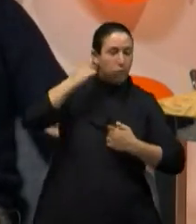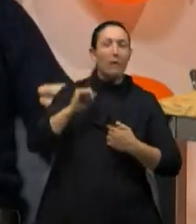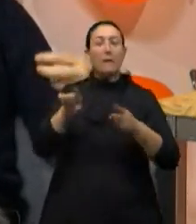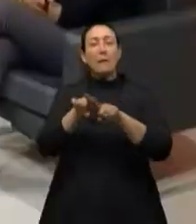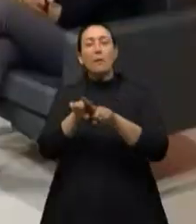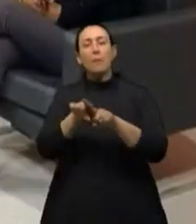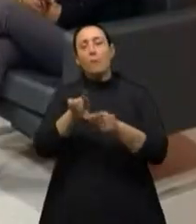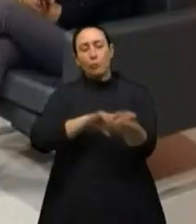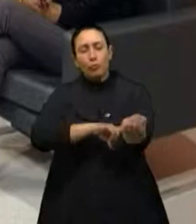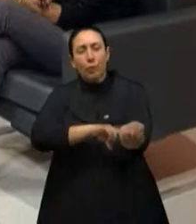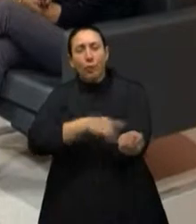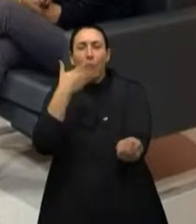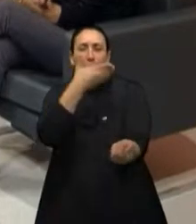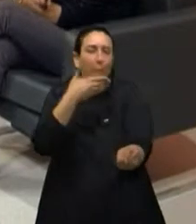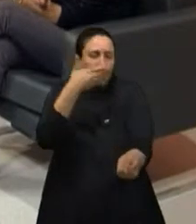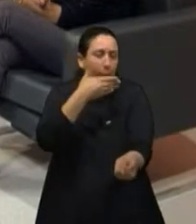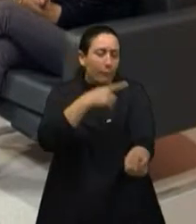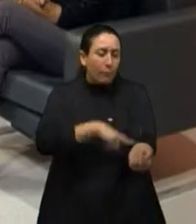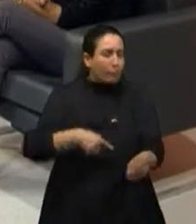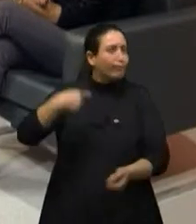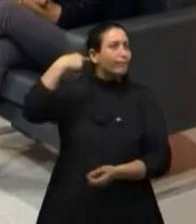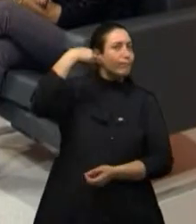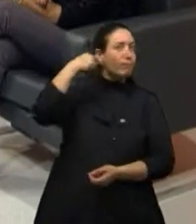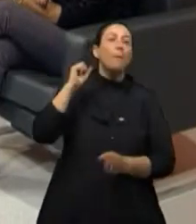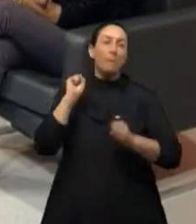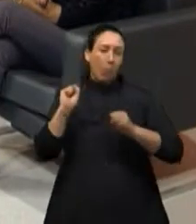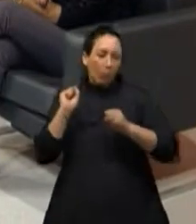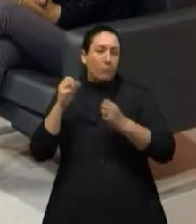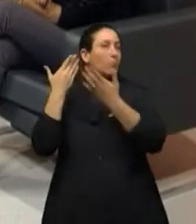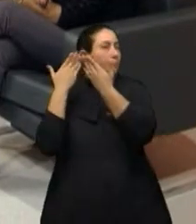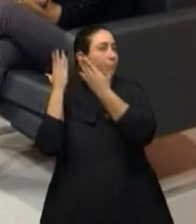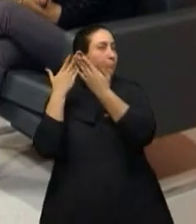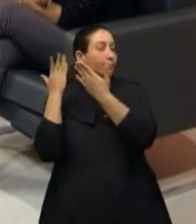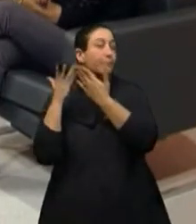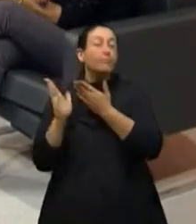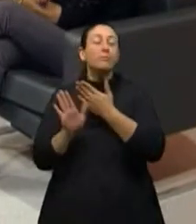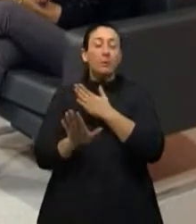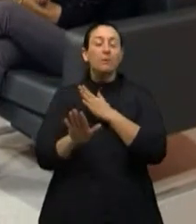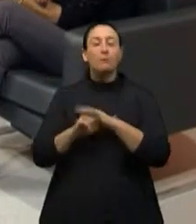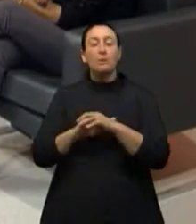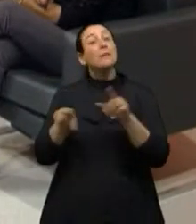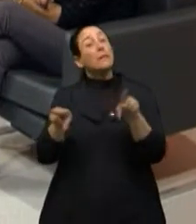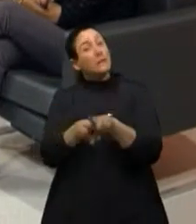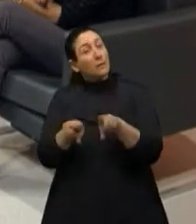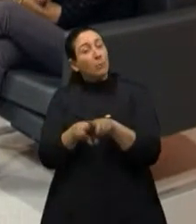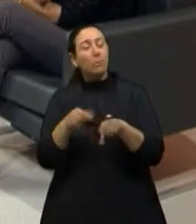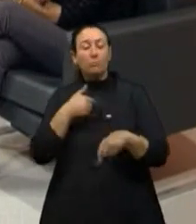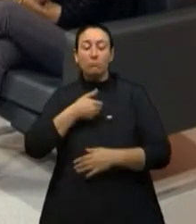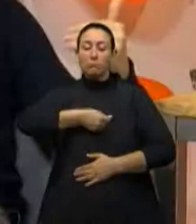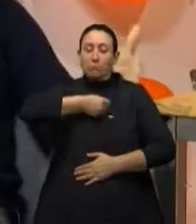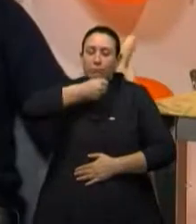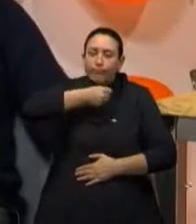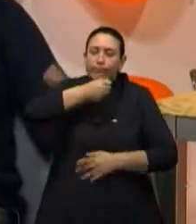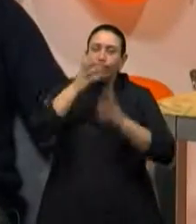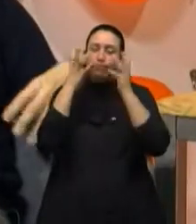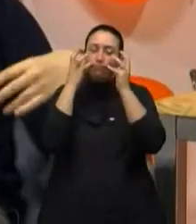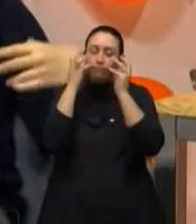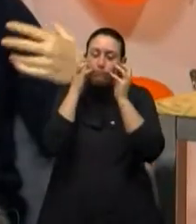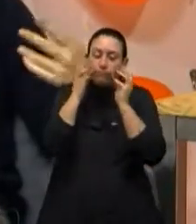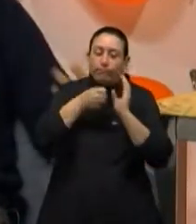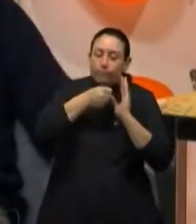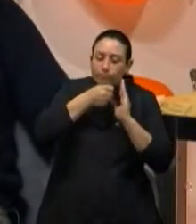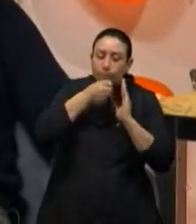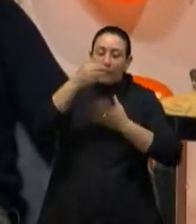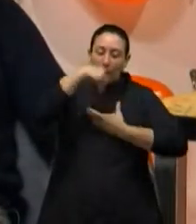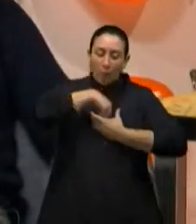também né então a gente tem várias causas da perda auditiva e o próprio envelhecimento né como hoje a gente tá